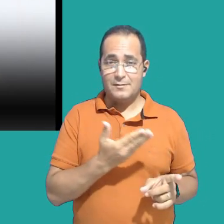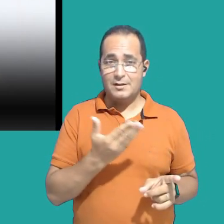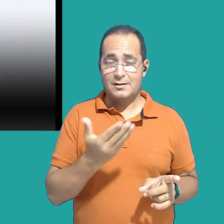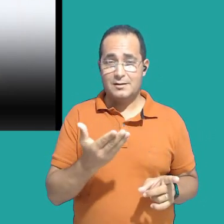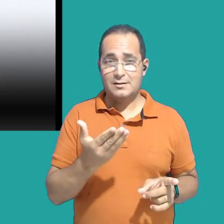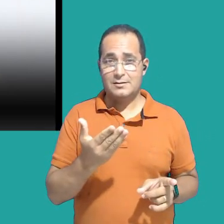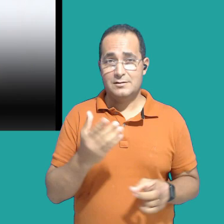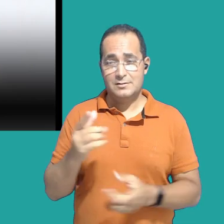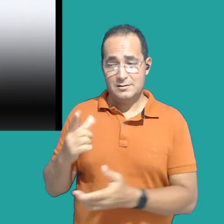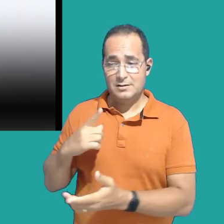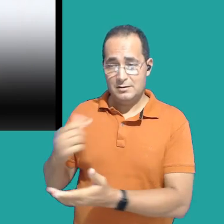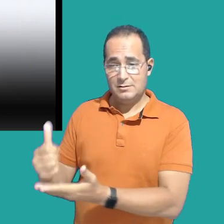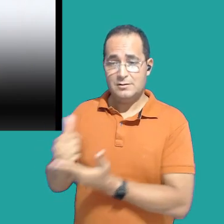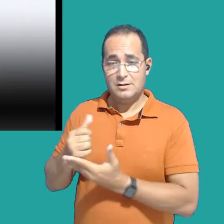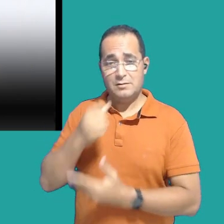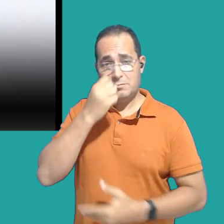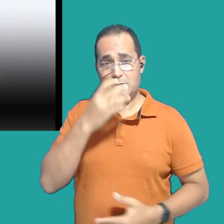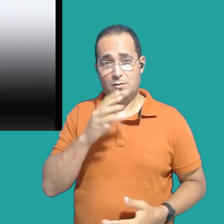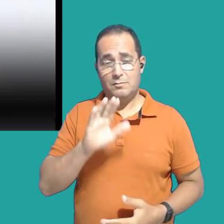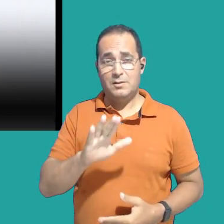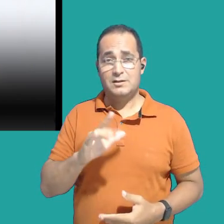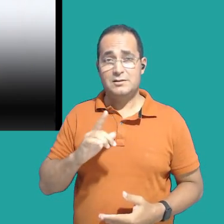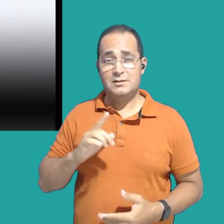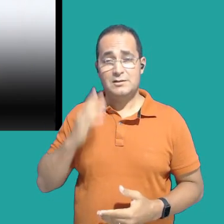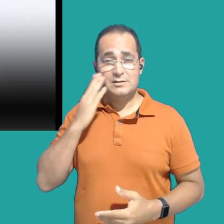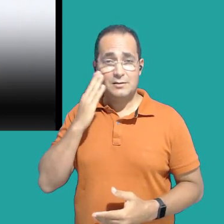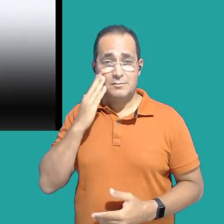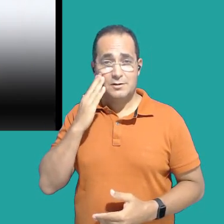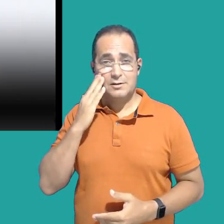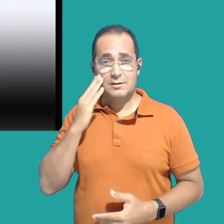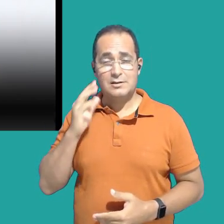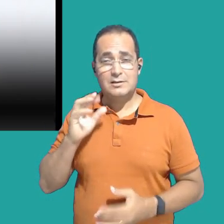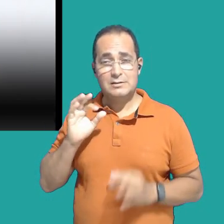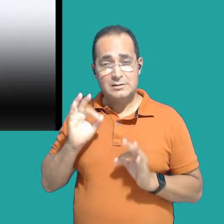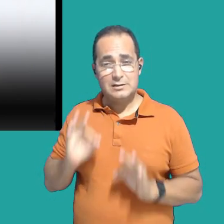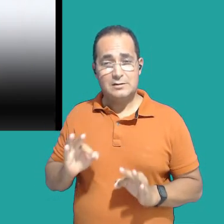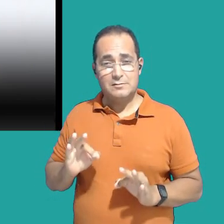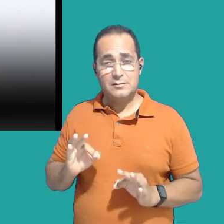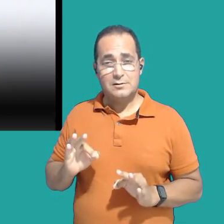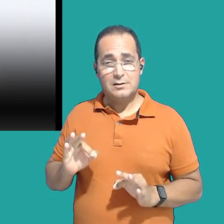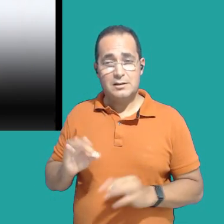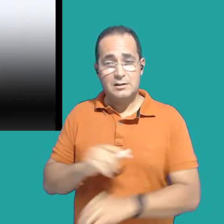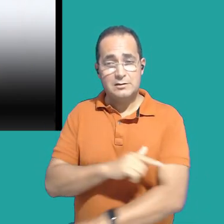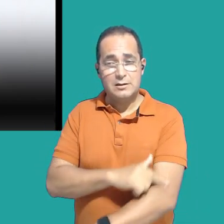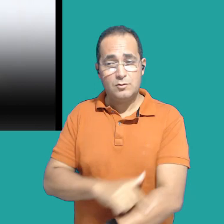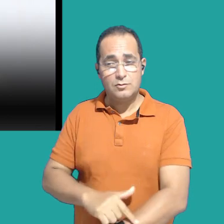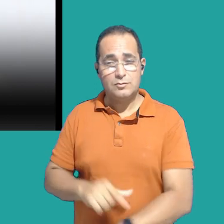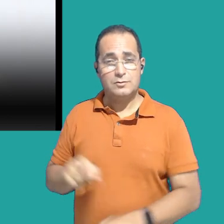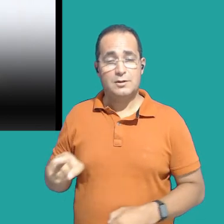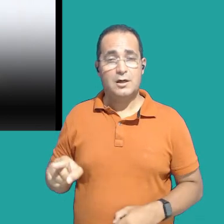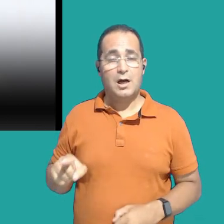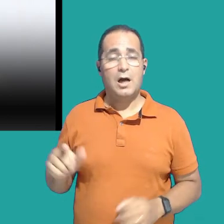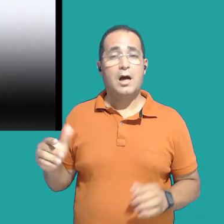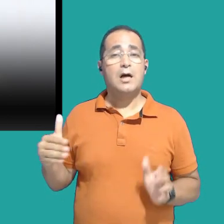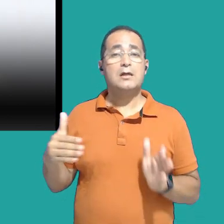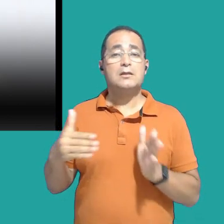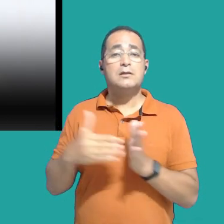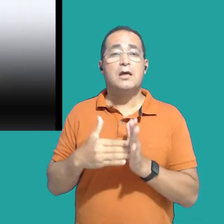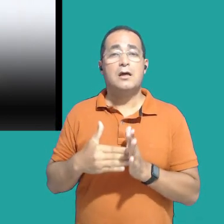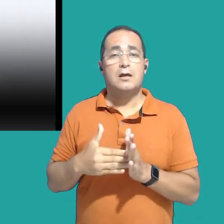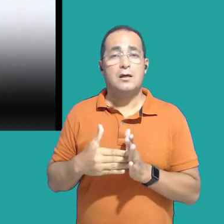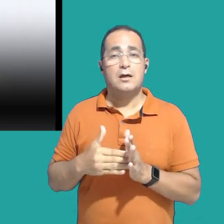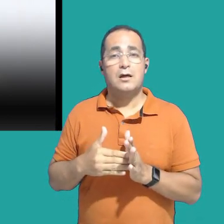Essa coisa, né? Ter um auxiliar de sala é bom, mas também tem que saber exatamente essa conduta, até